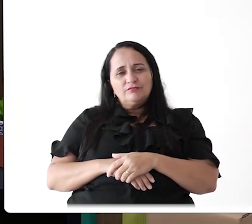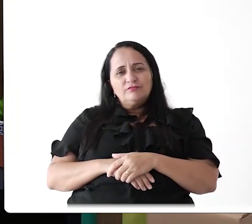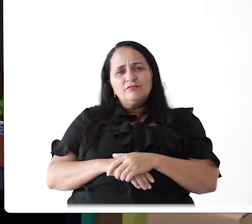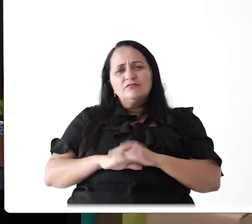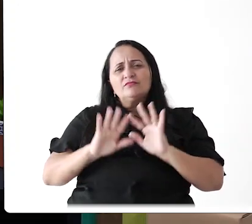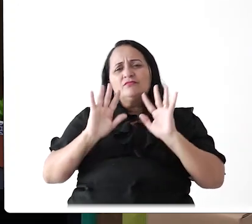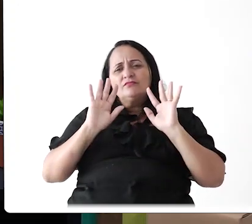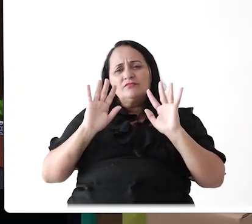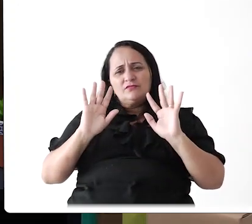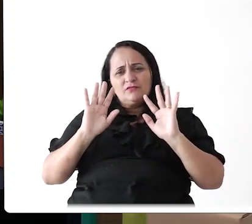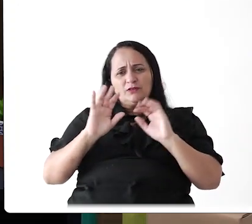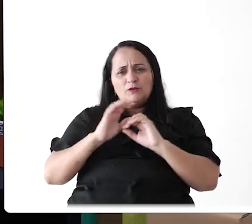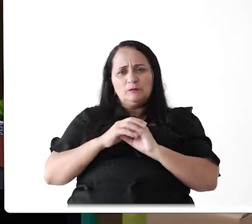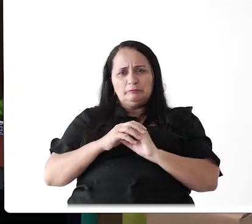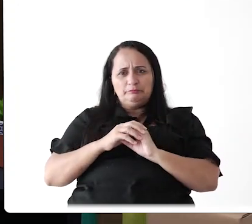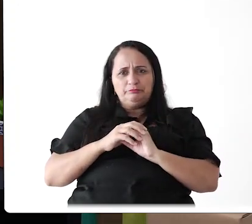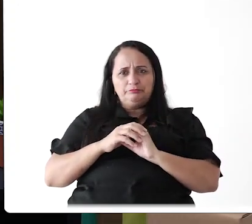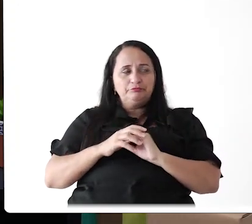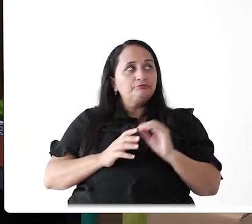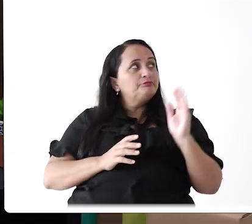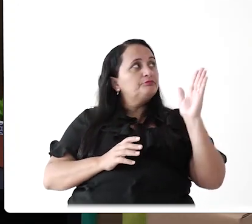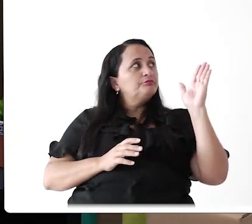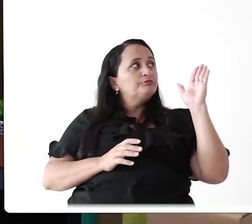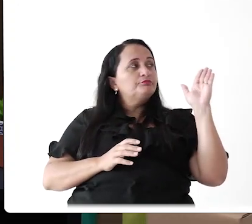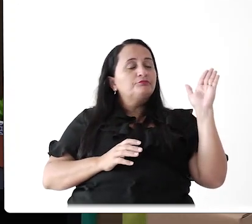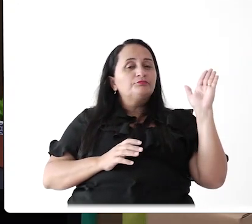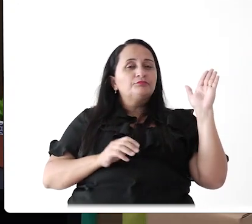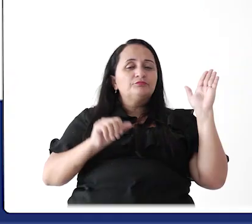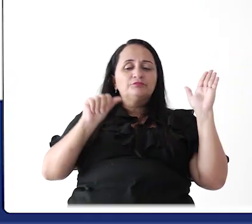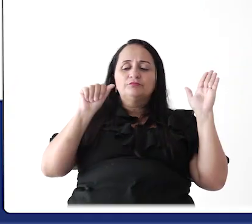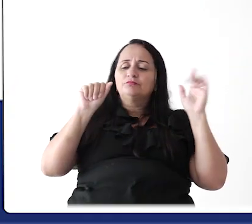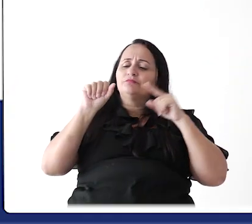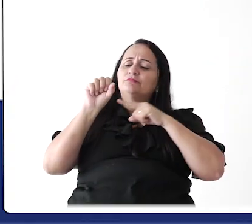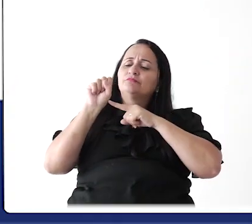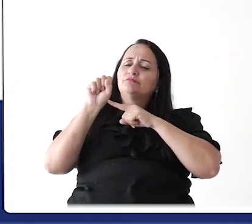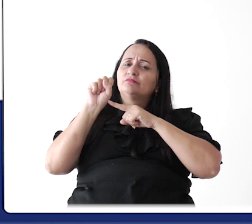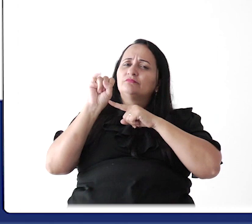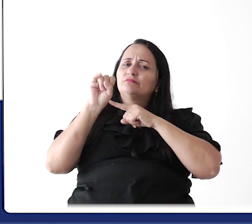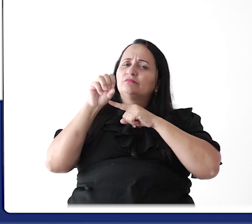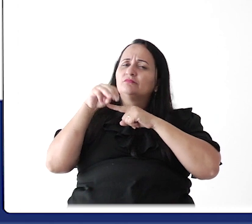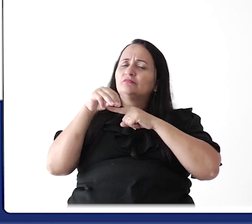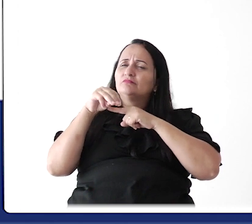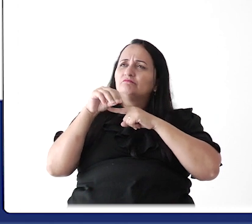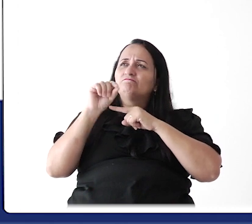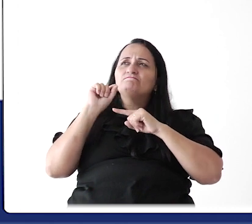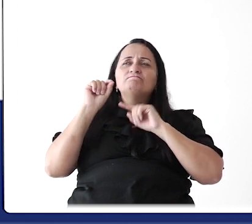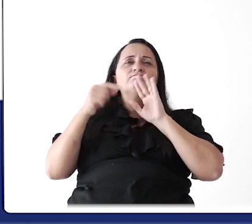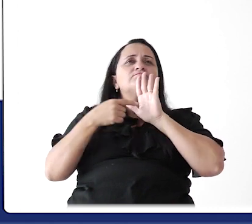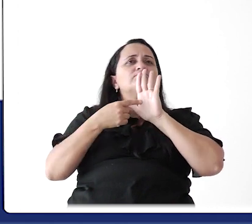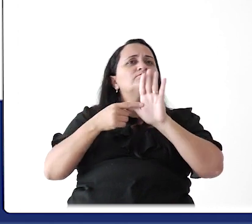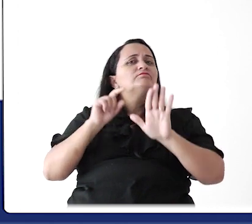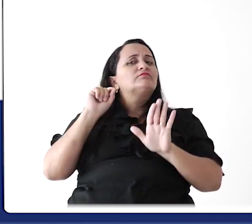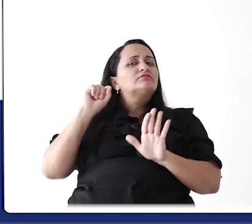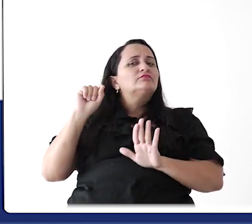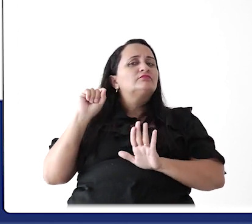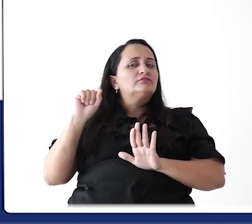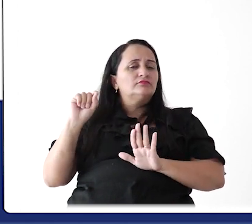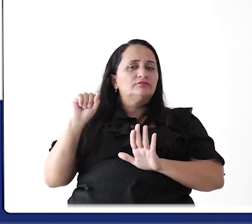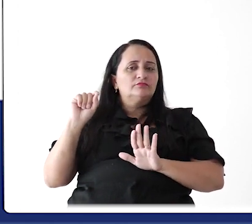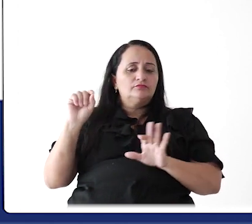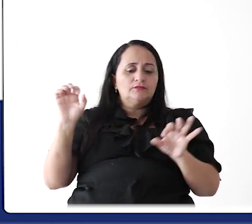Quando eu digo assim e foi assim, será que indica a causa,